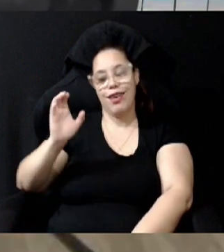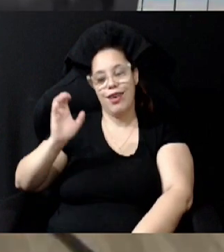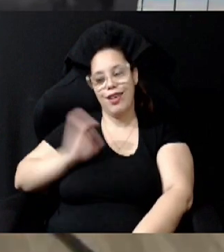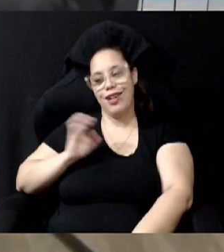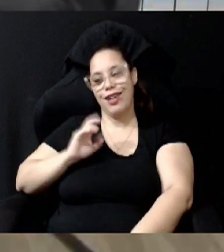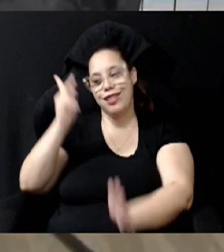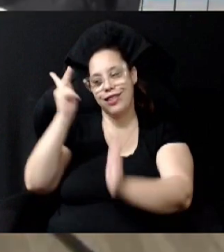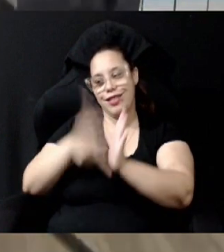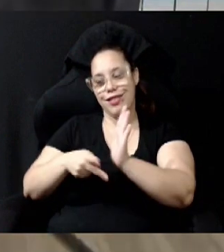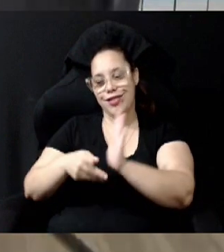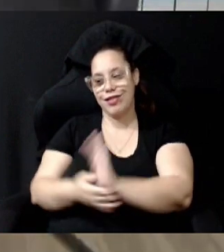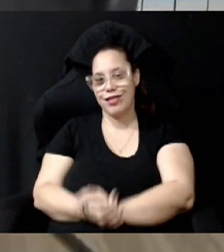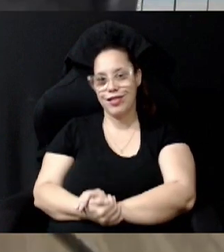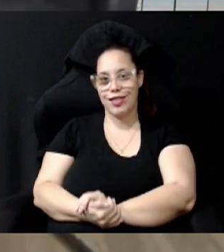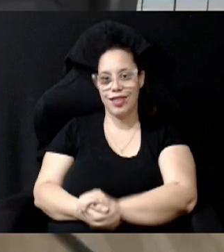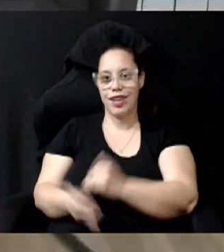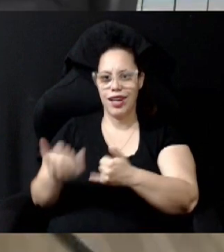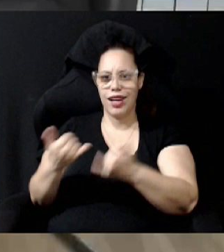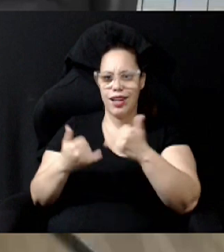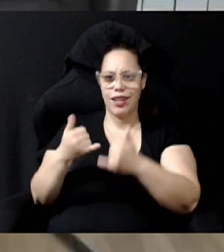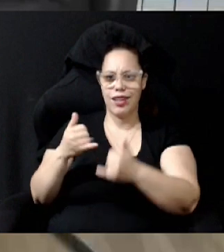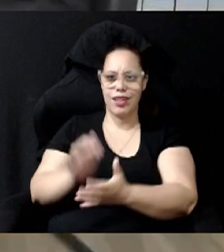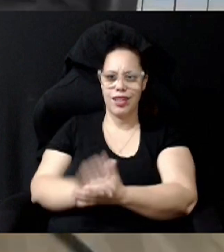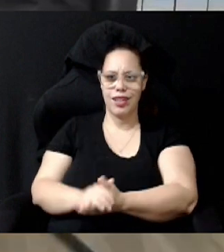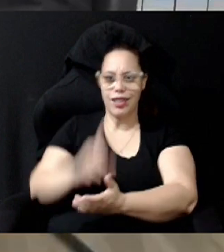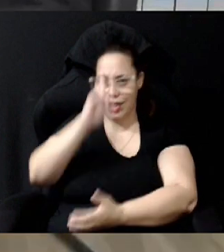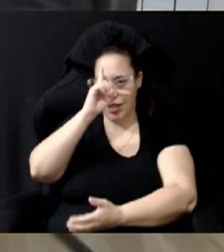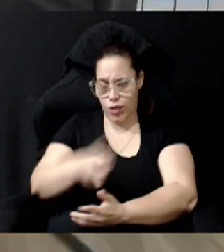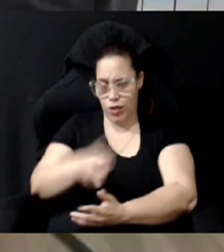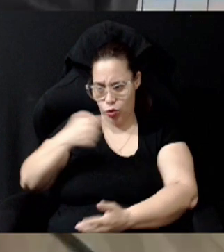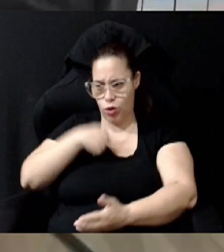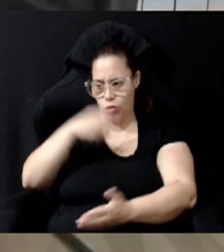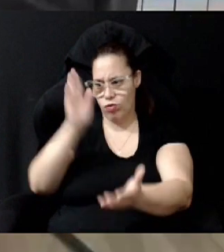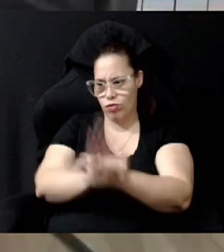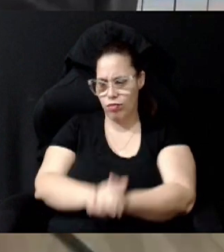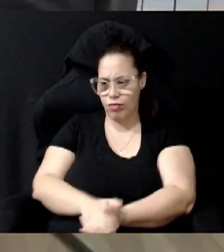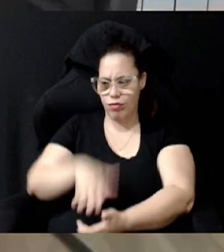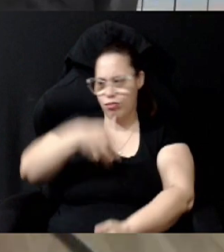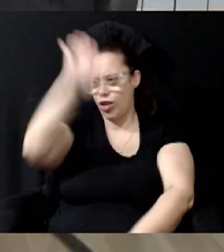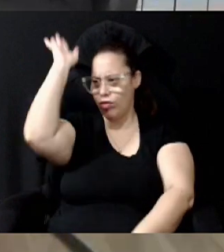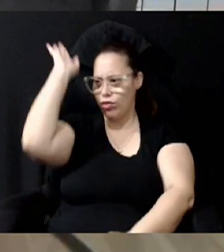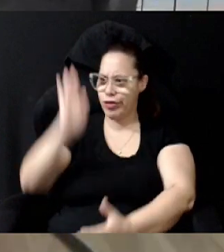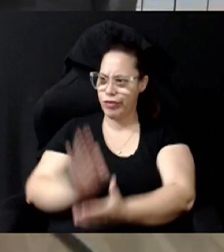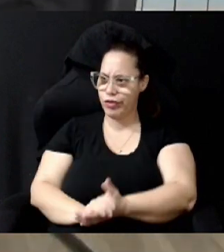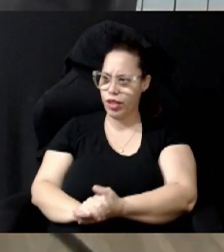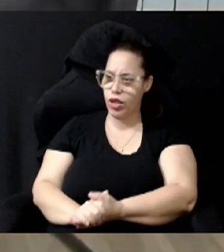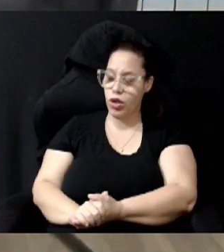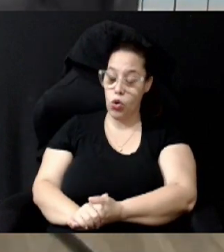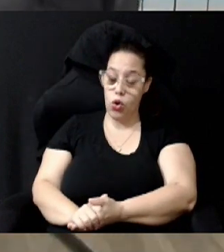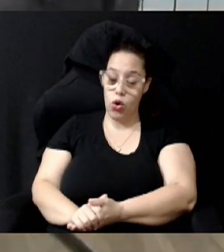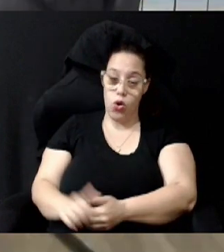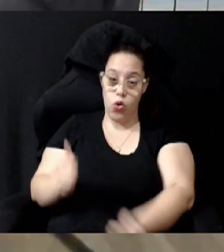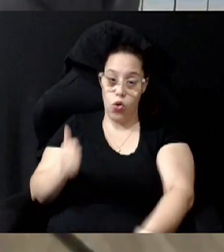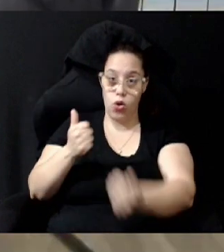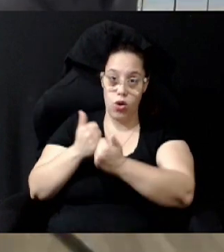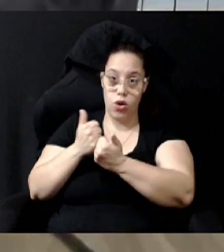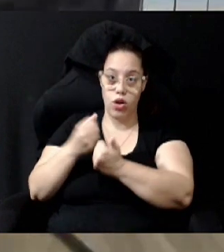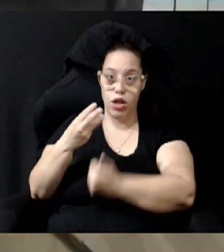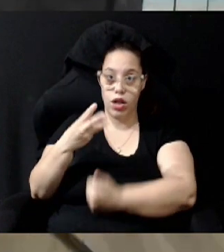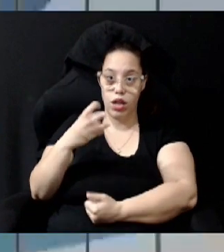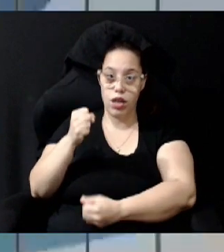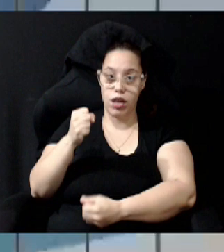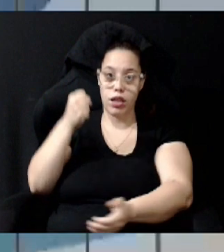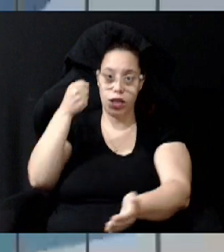não, vamos brincar diferente agora. Aqui quem manda sou eu agora. Teve apoio dos militares da época, né? Então em 30 ele dá um golpe.